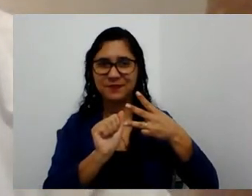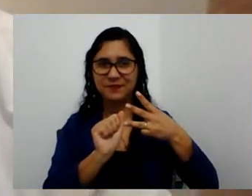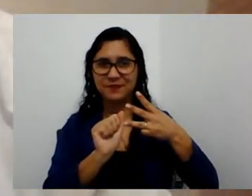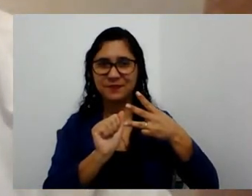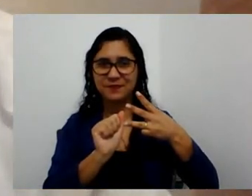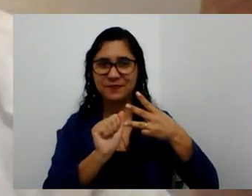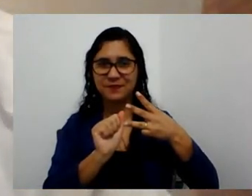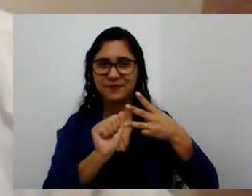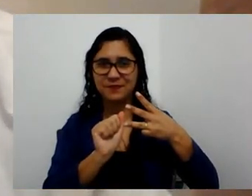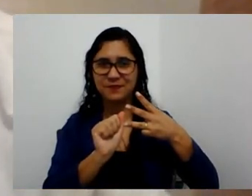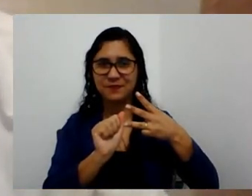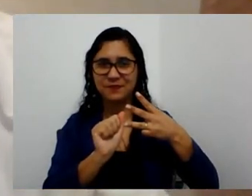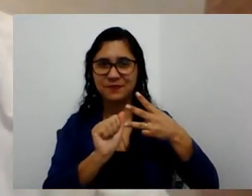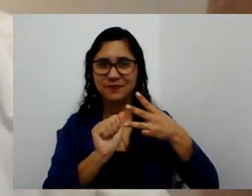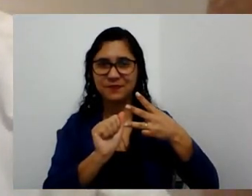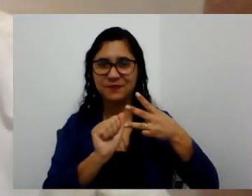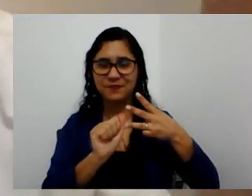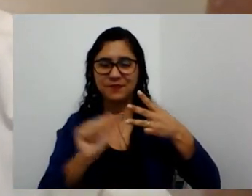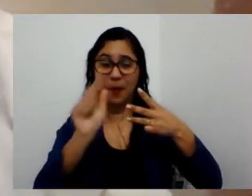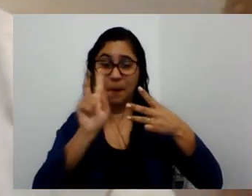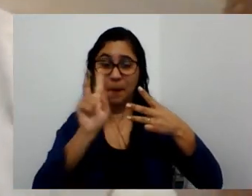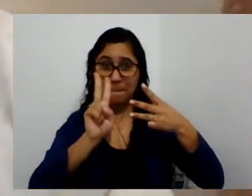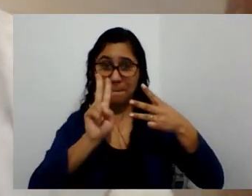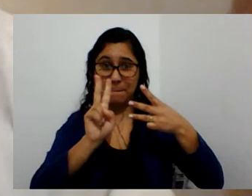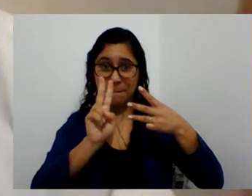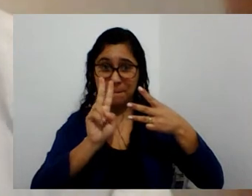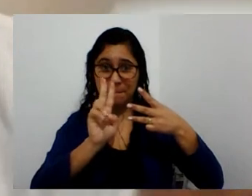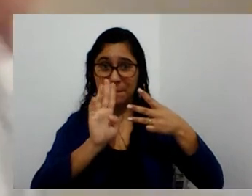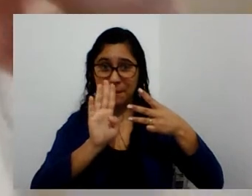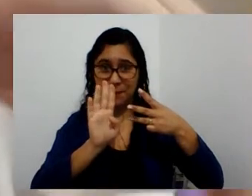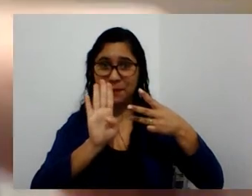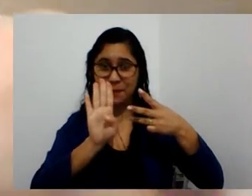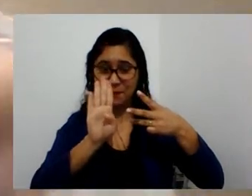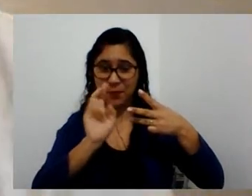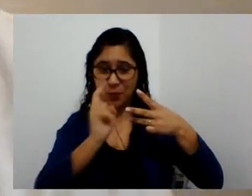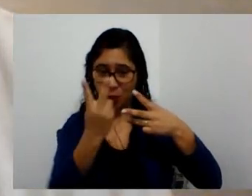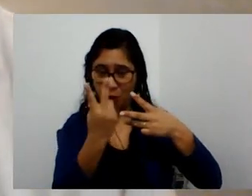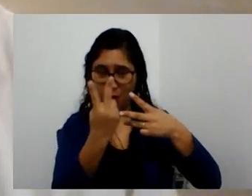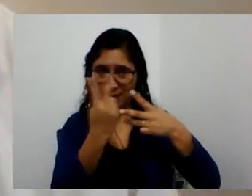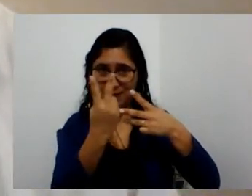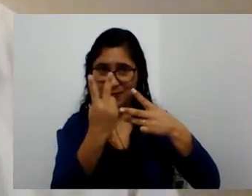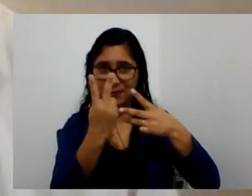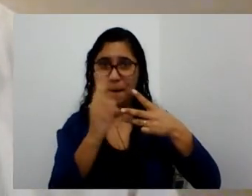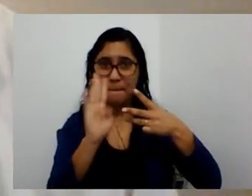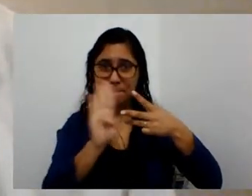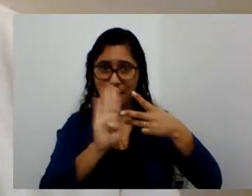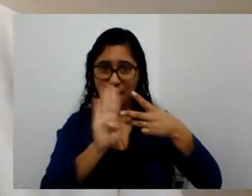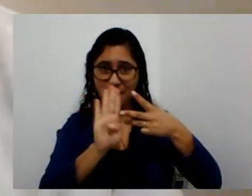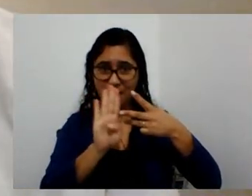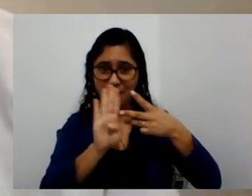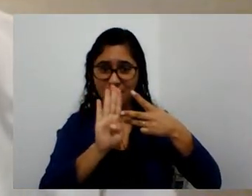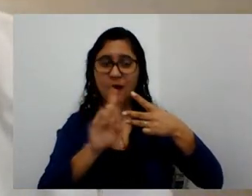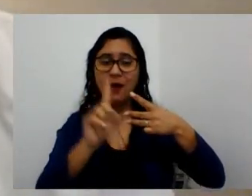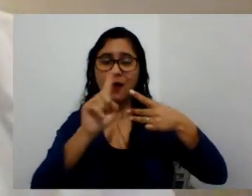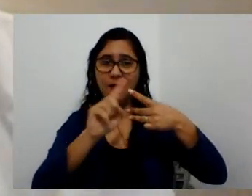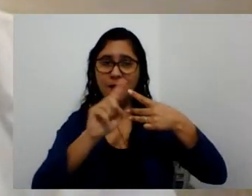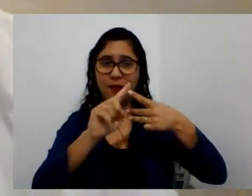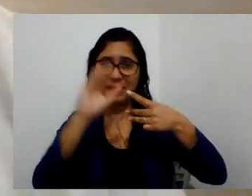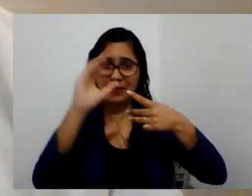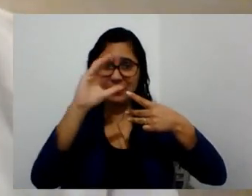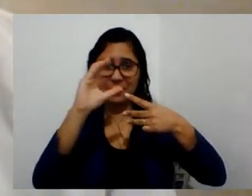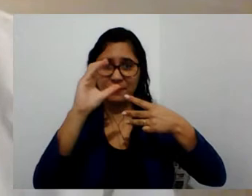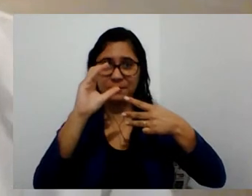Posição 2 para a posição B. Chapa 2, né, para a posição B. E, por último, a chapa 1 para a posição C.